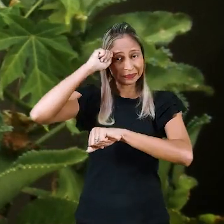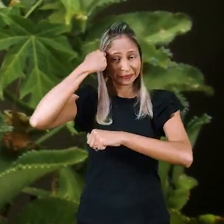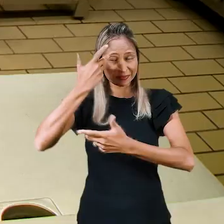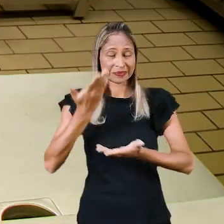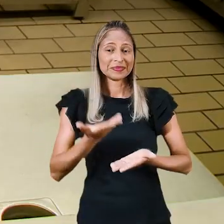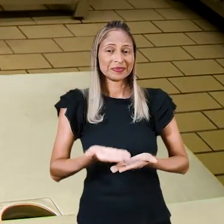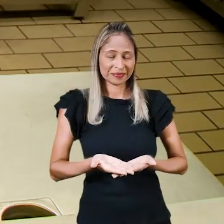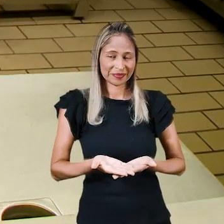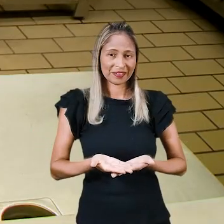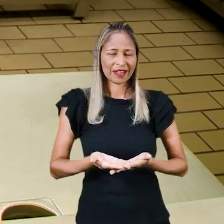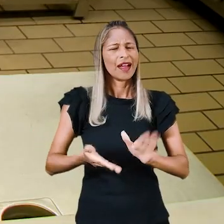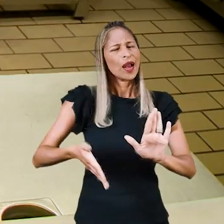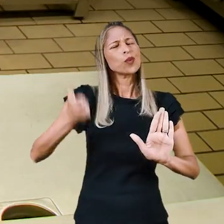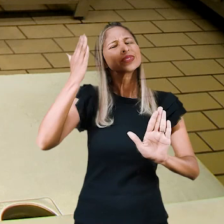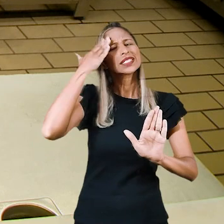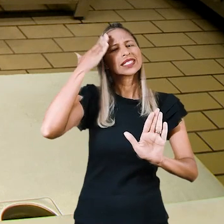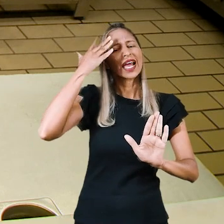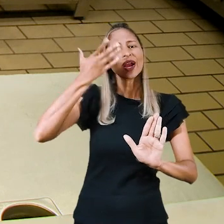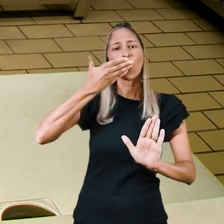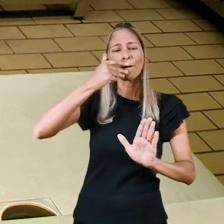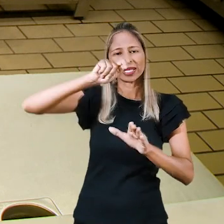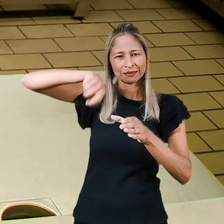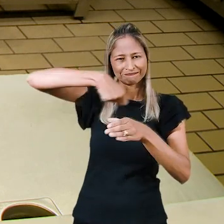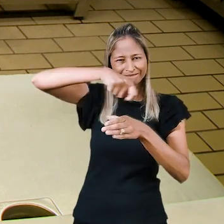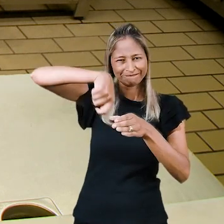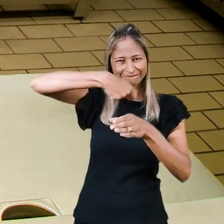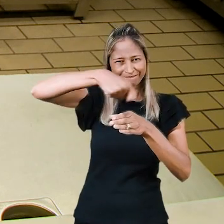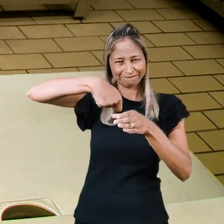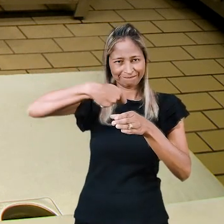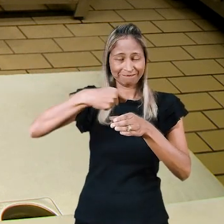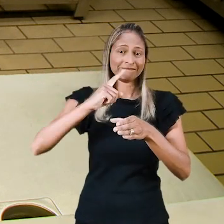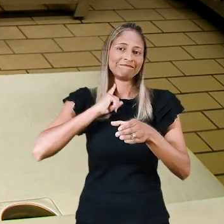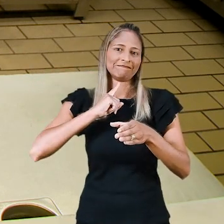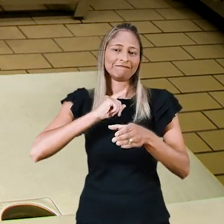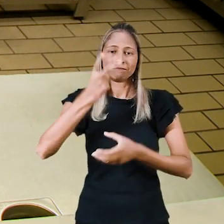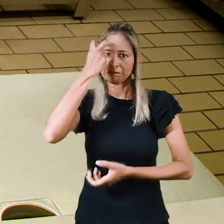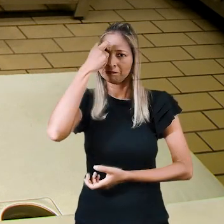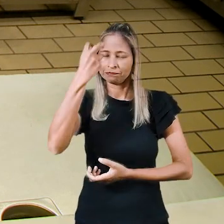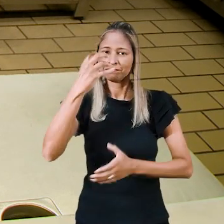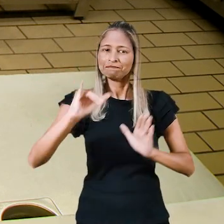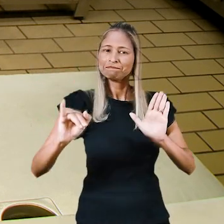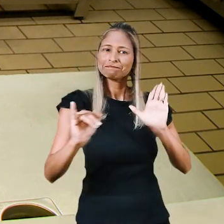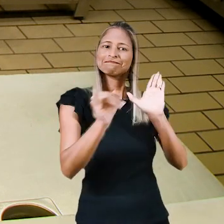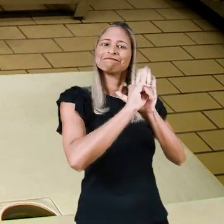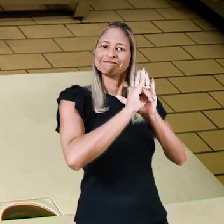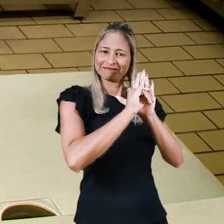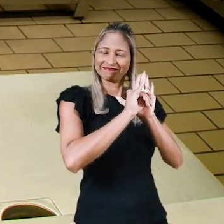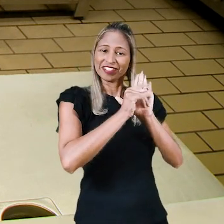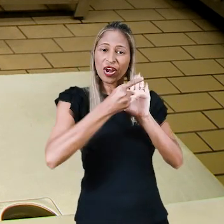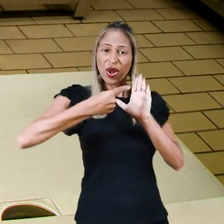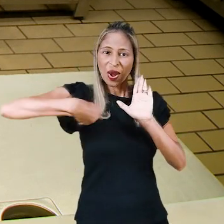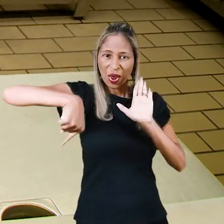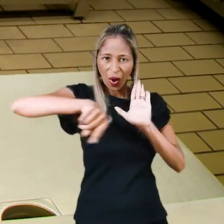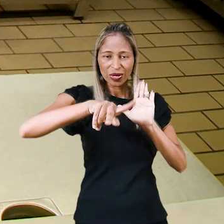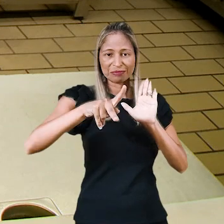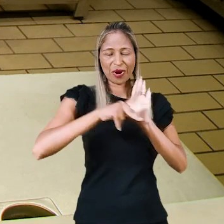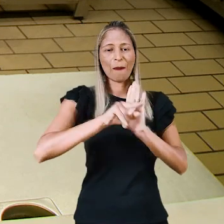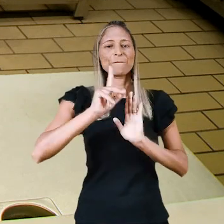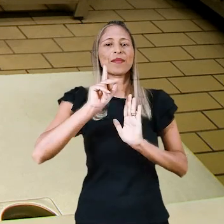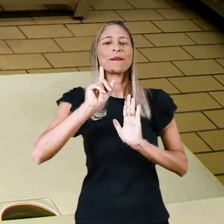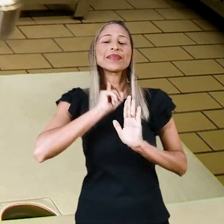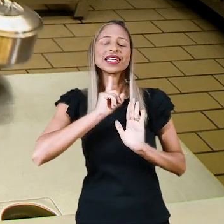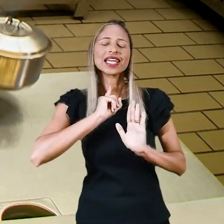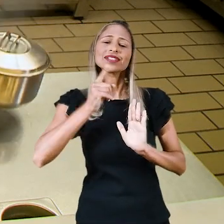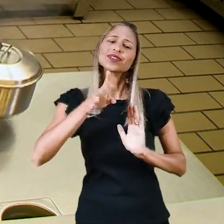africanos. Eu entendo que a comida mineira, ela é cultura. ela é identidade, né? Nós, mineiros, a gente